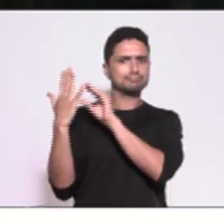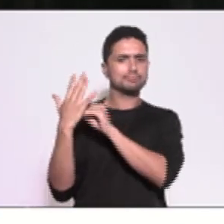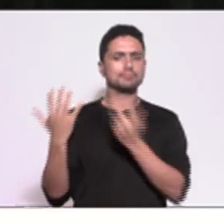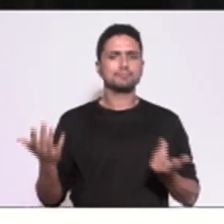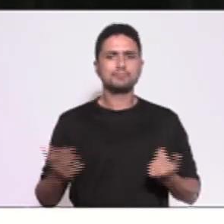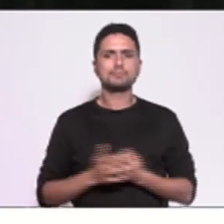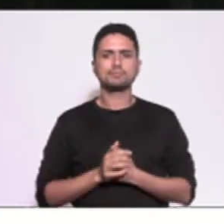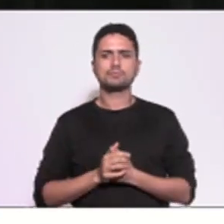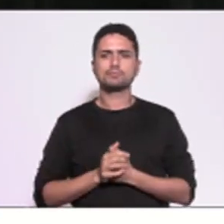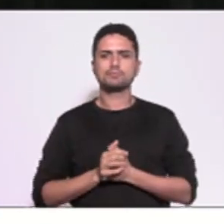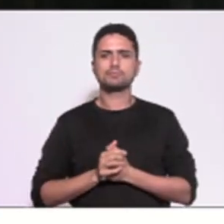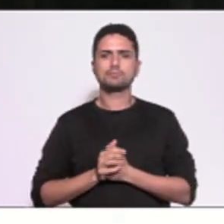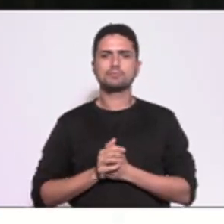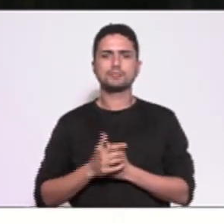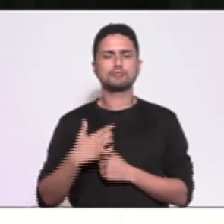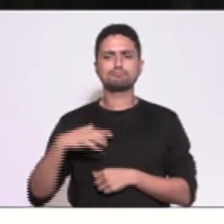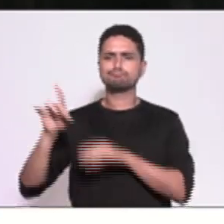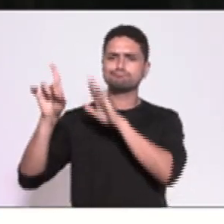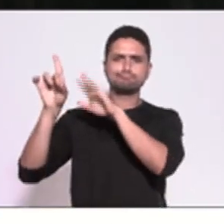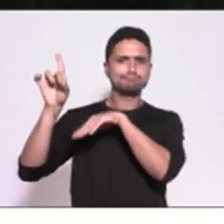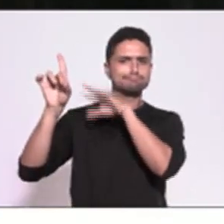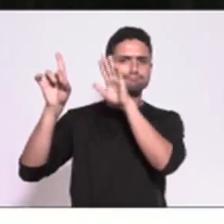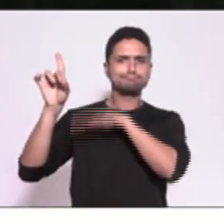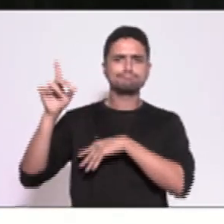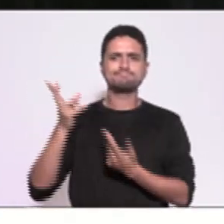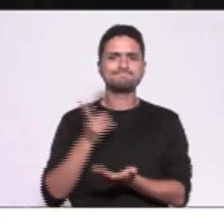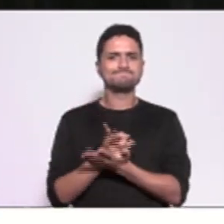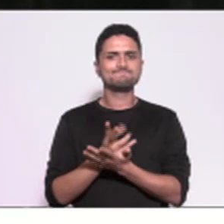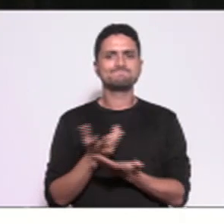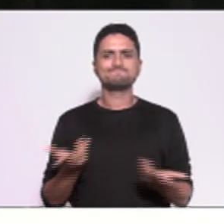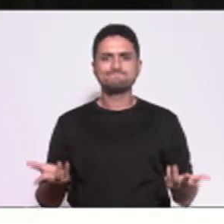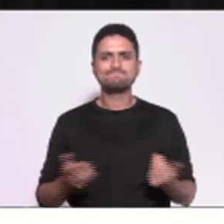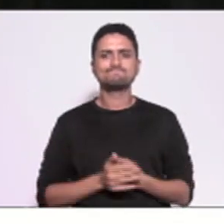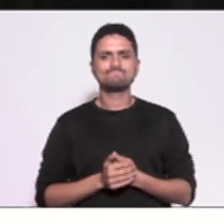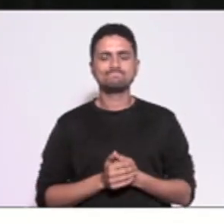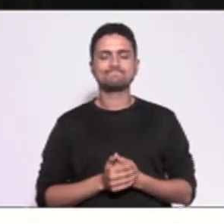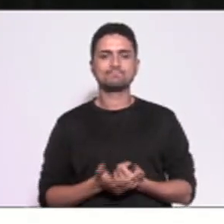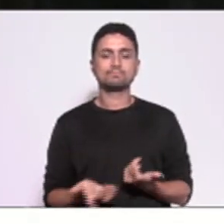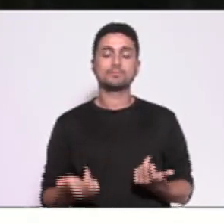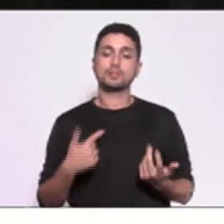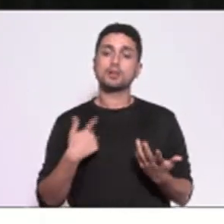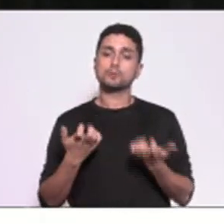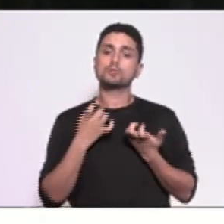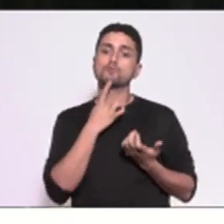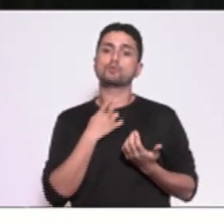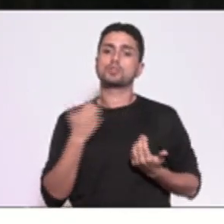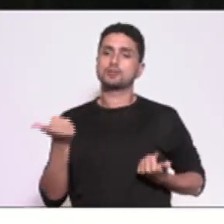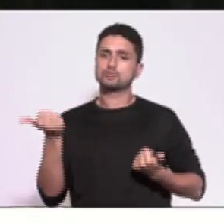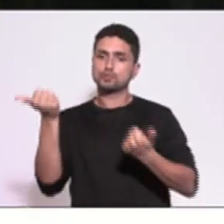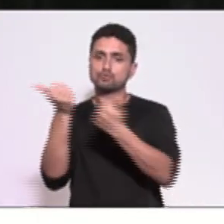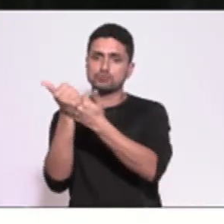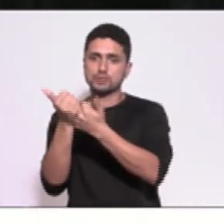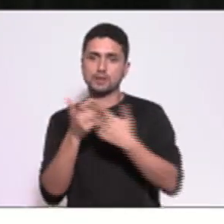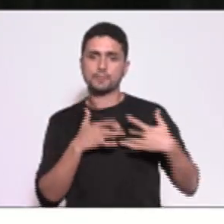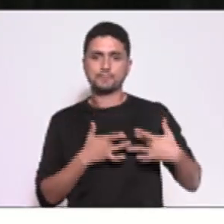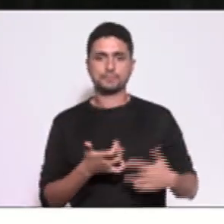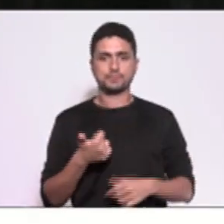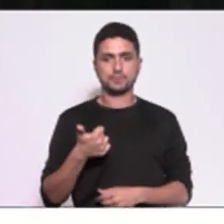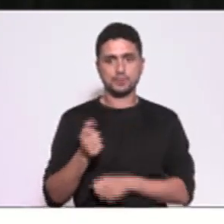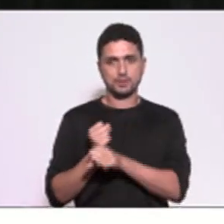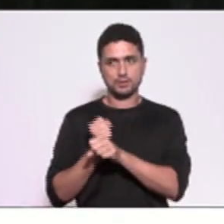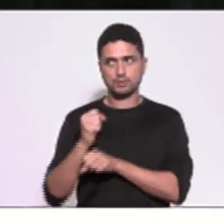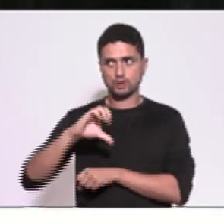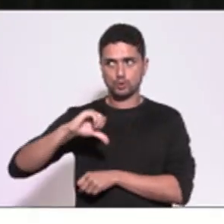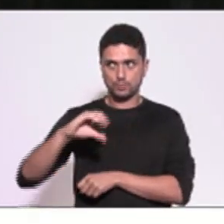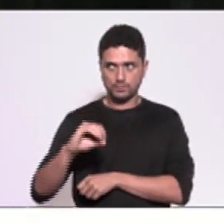um ídolo. E eu ofereci para ajudá-lo numa campanha na década de 90.